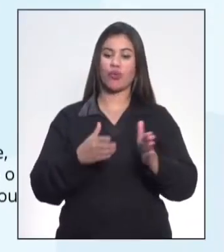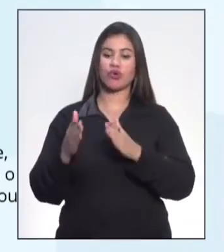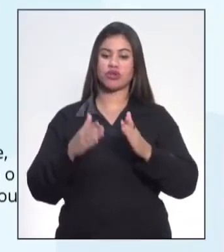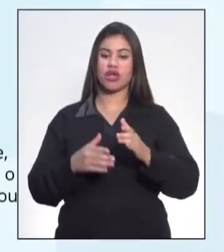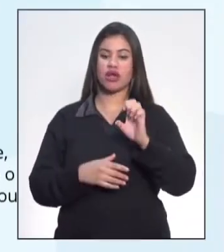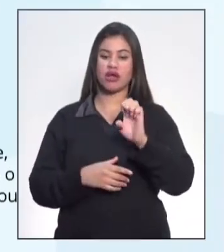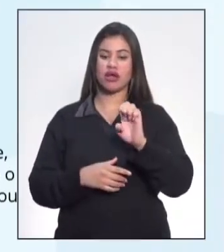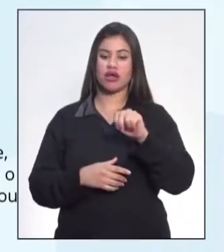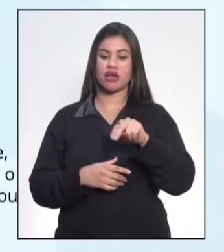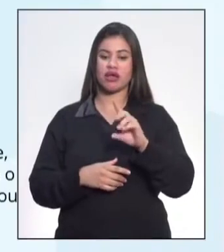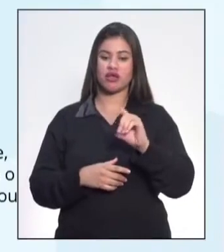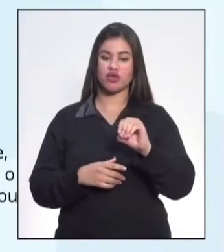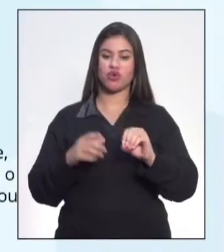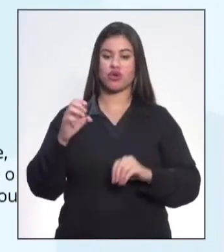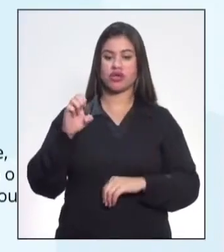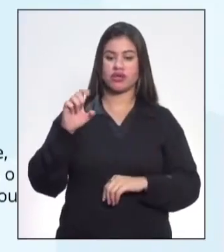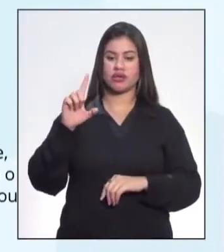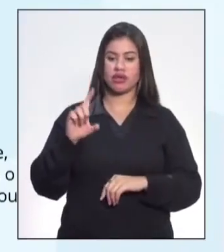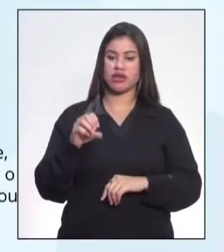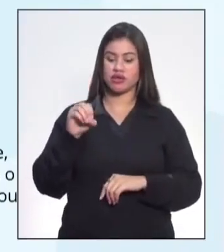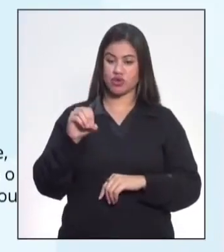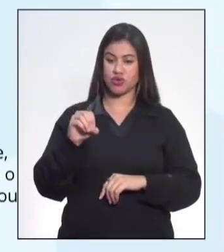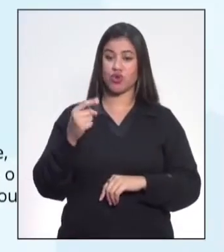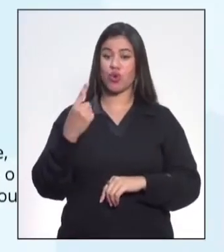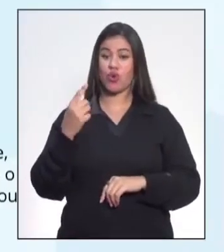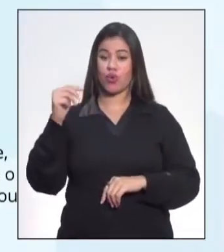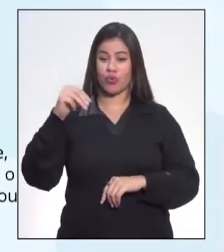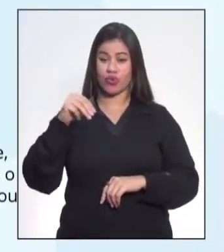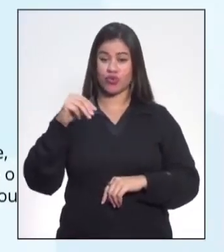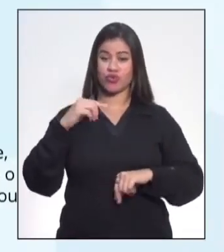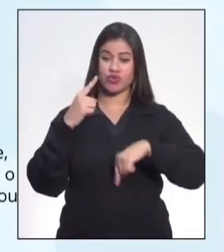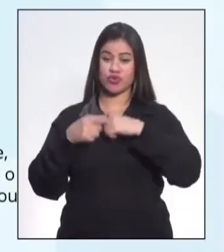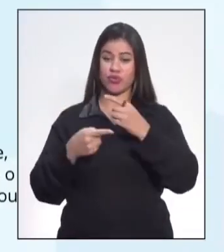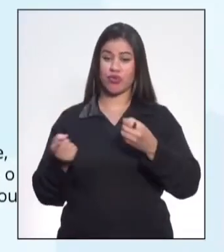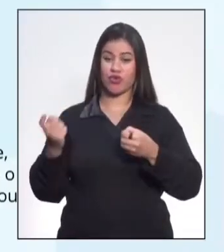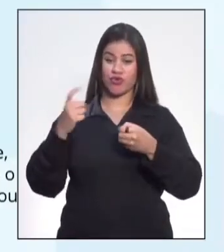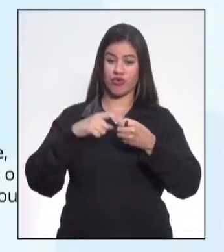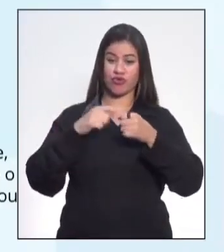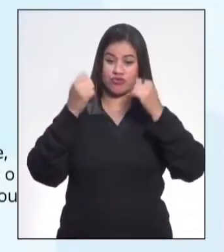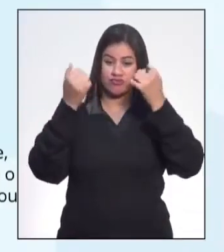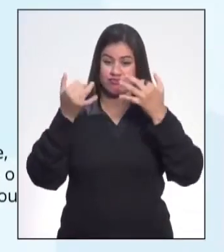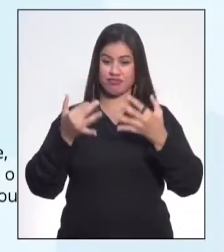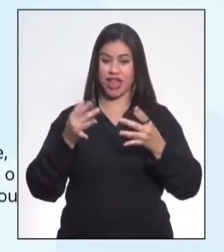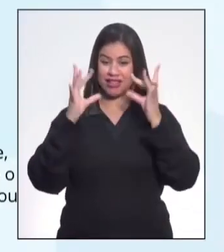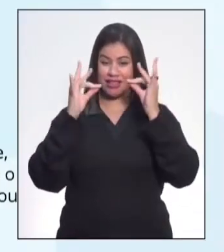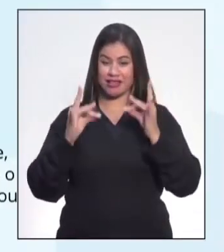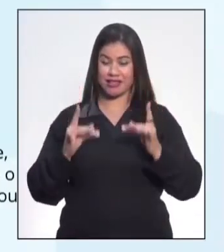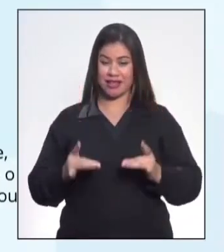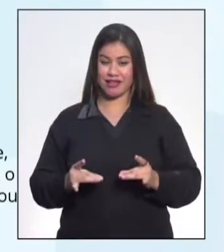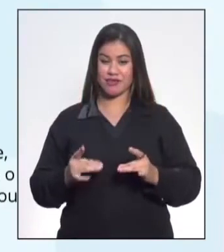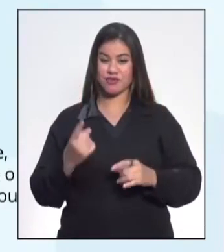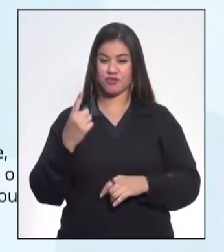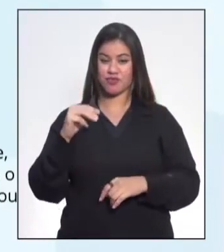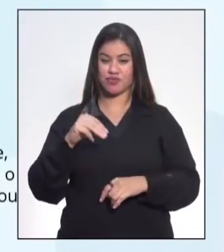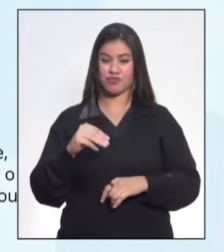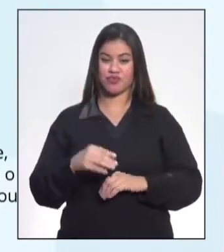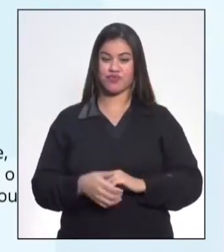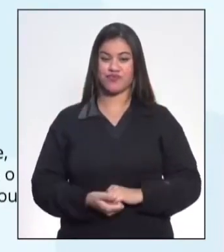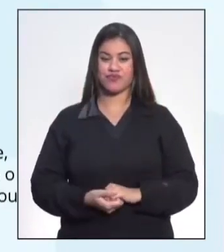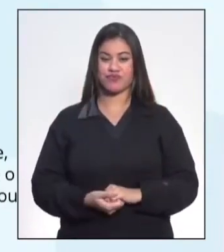explique. Mais um minutinho para vocês pensarem. No retorno, a gente vai explicar, detalhar cada item para vocês, ok? Vamos lá, mais um